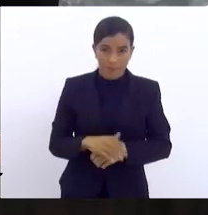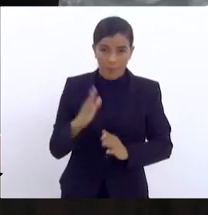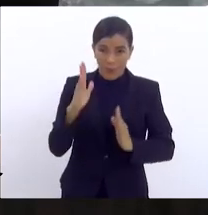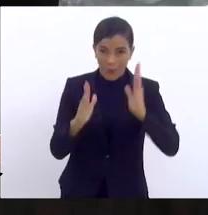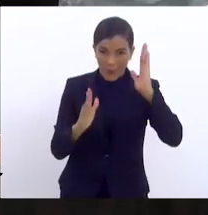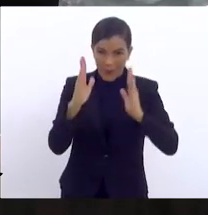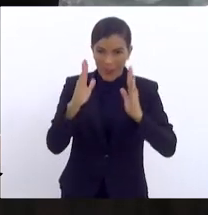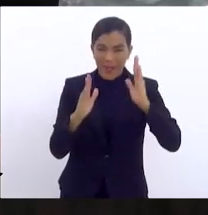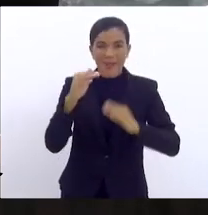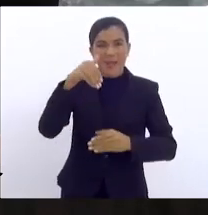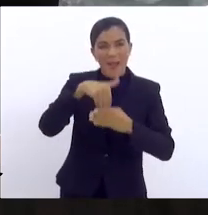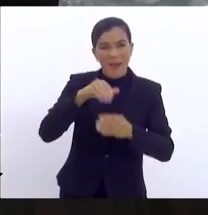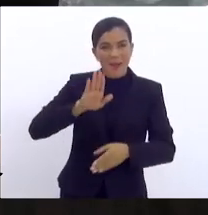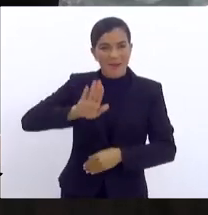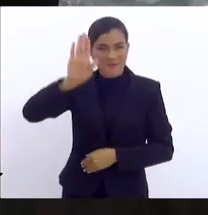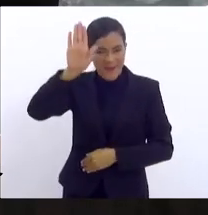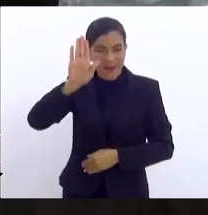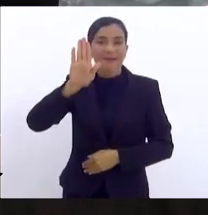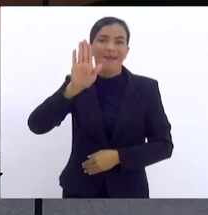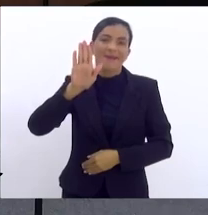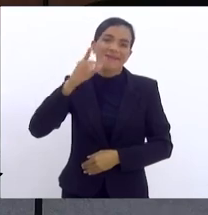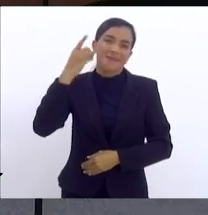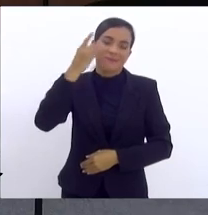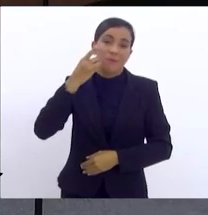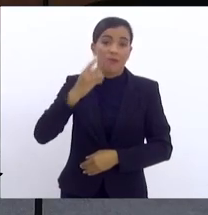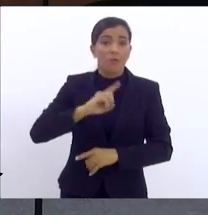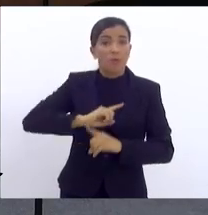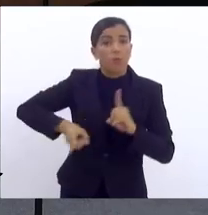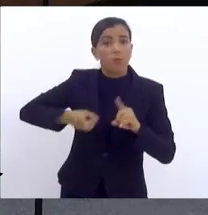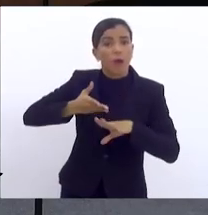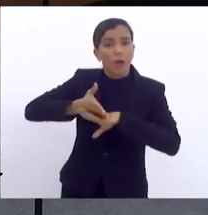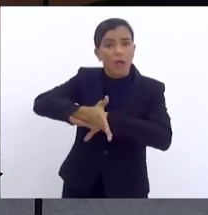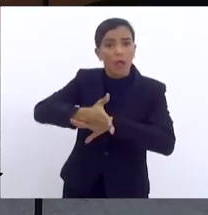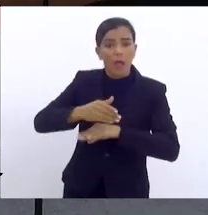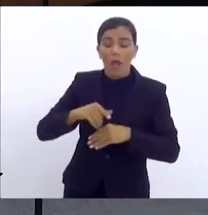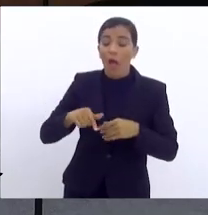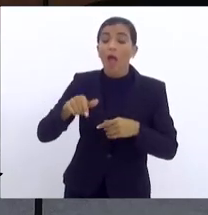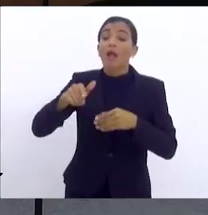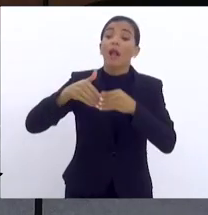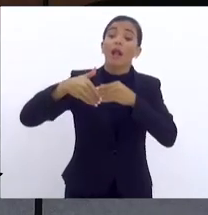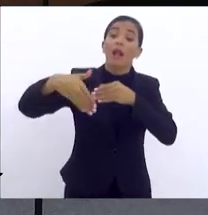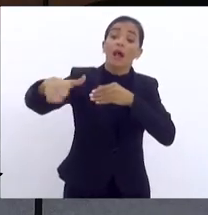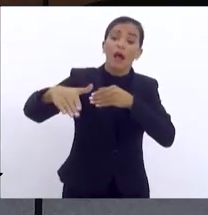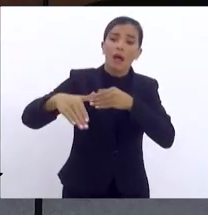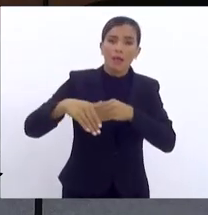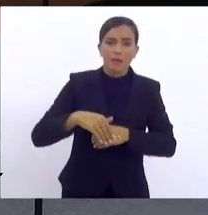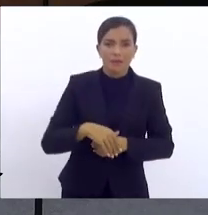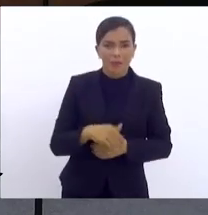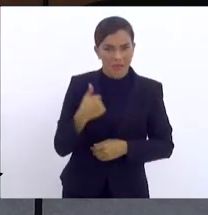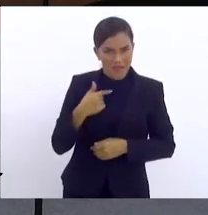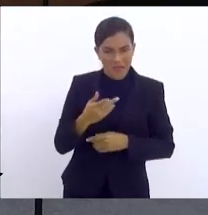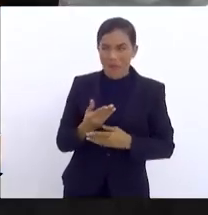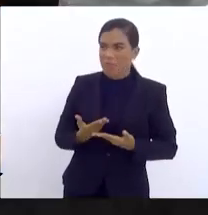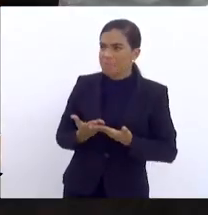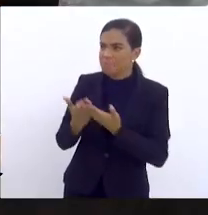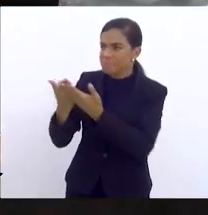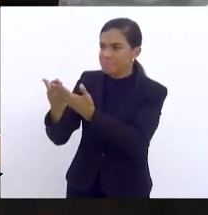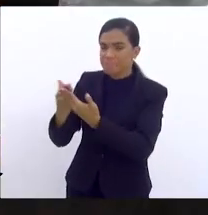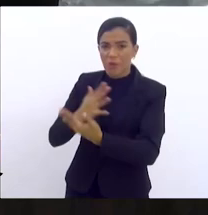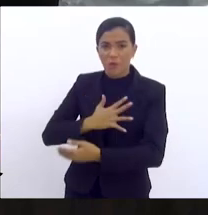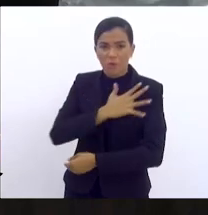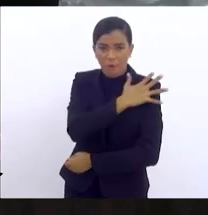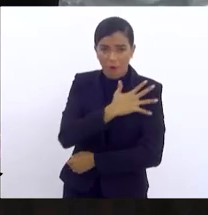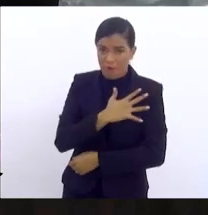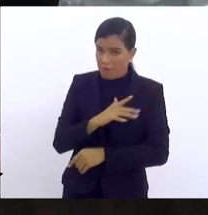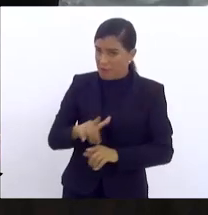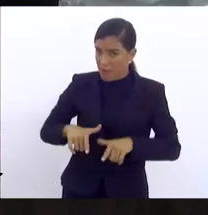de Deputado eu fui impedido de entrar em vários lugares é daqui para lá e eu levei o caso O Coronel e o Coronel